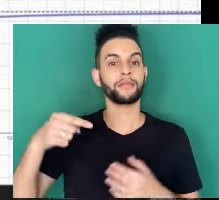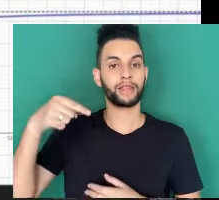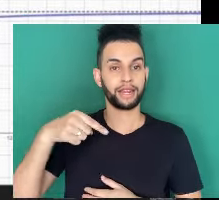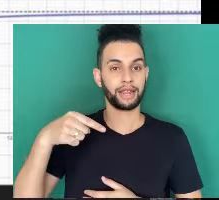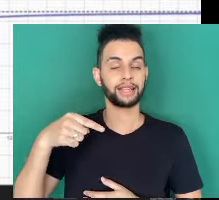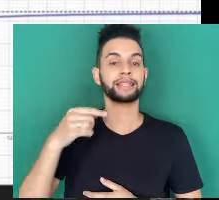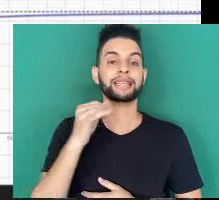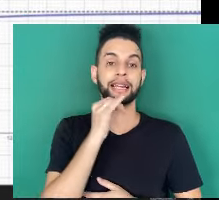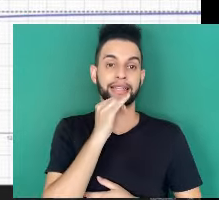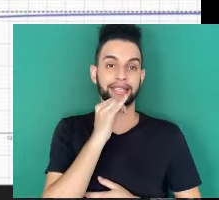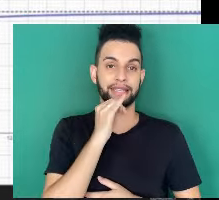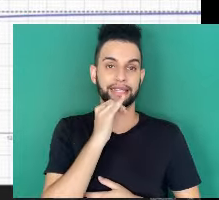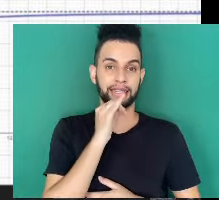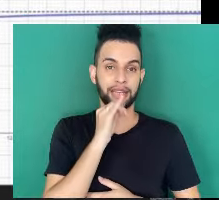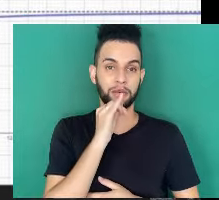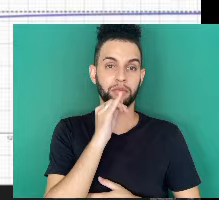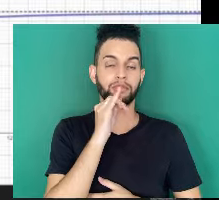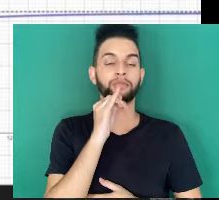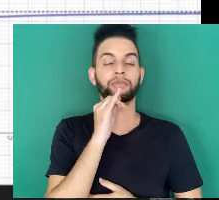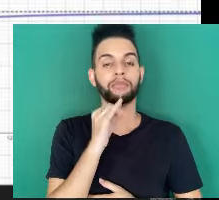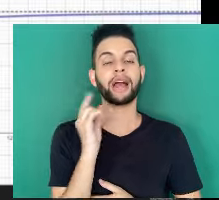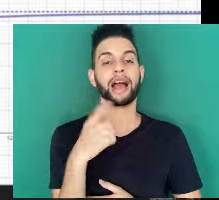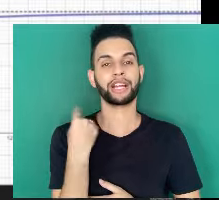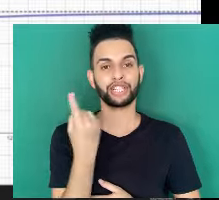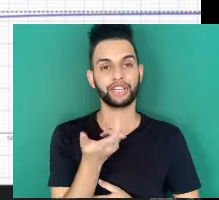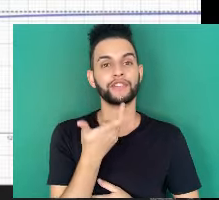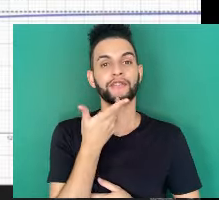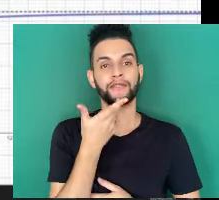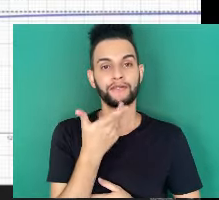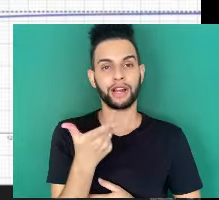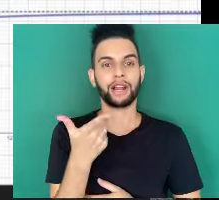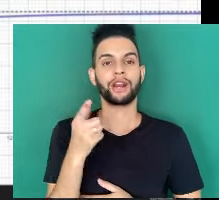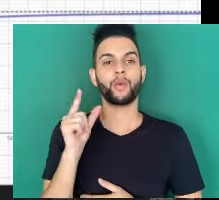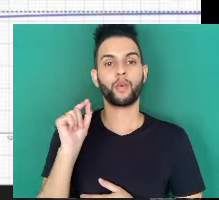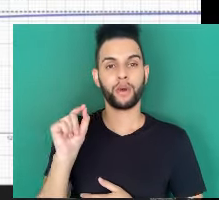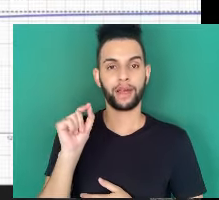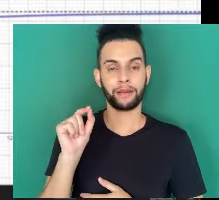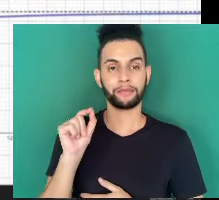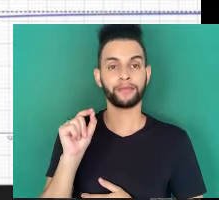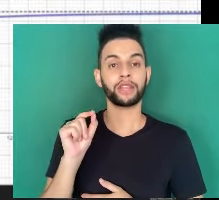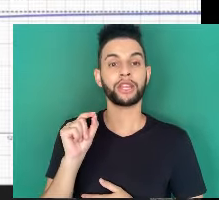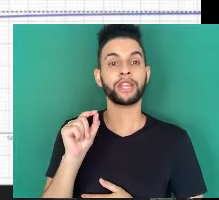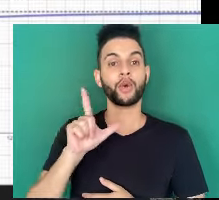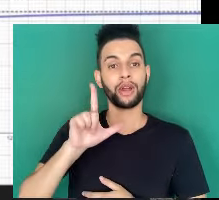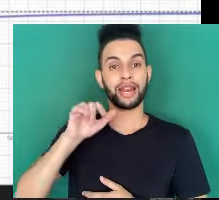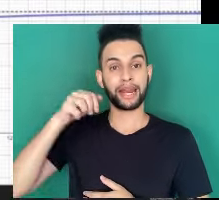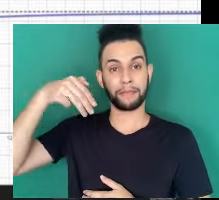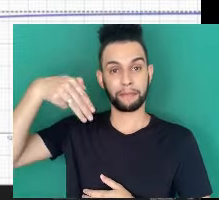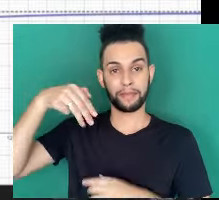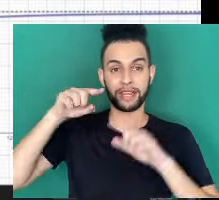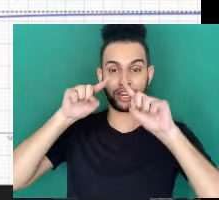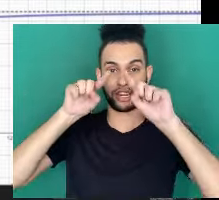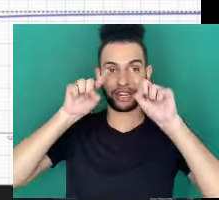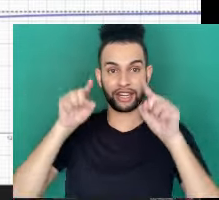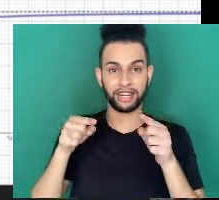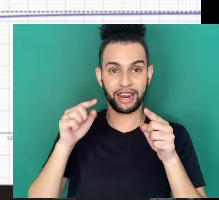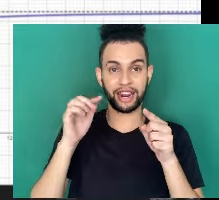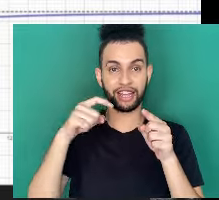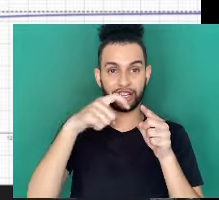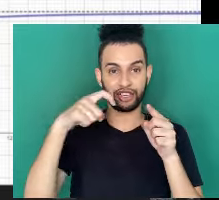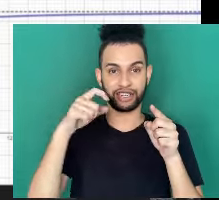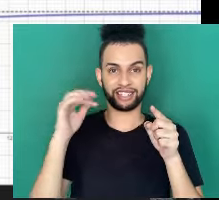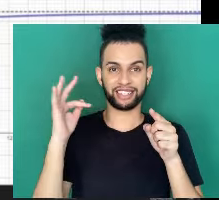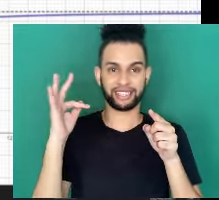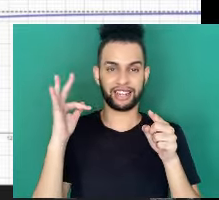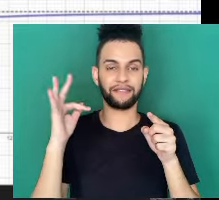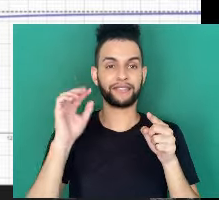nesta situação, nós dizemos que o limite de f de x, quando x